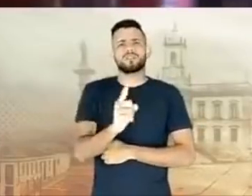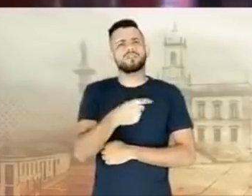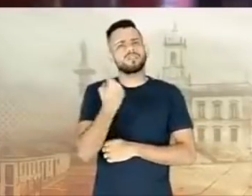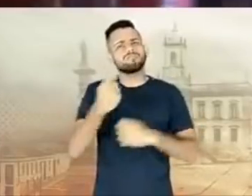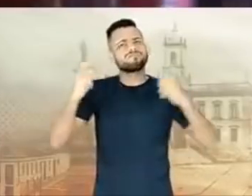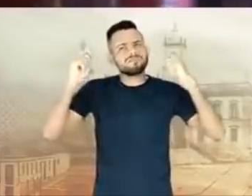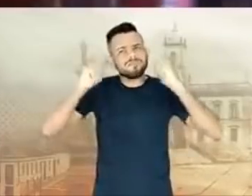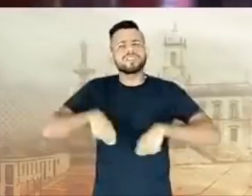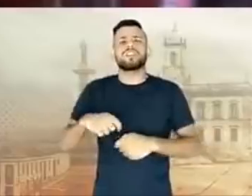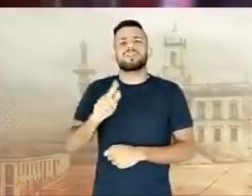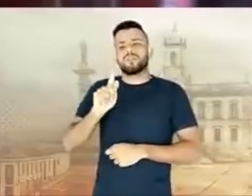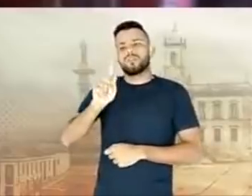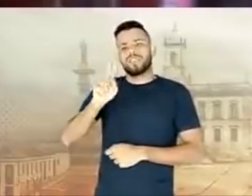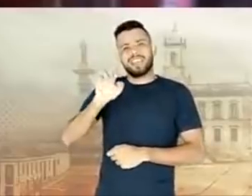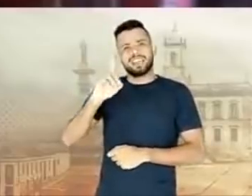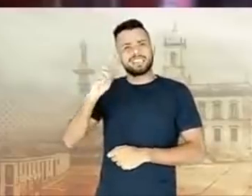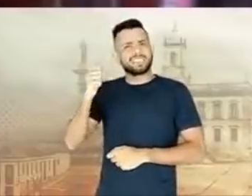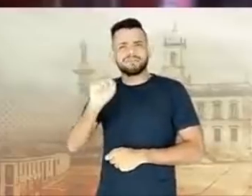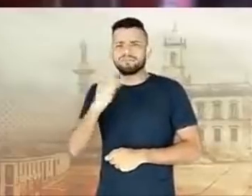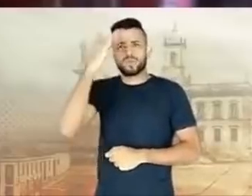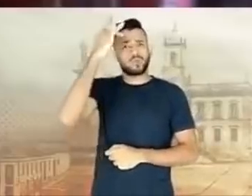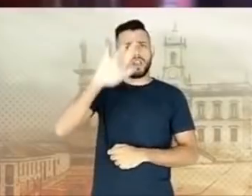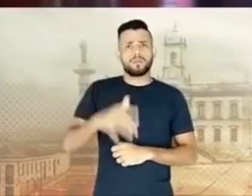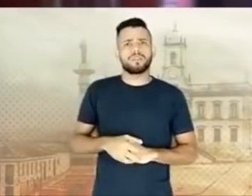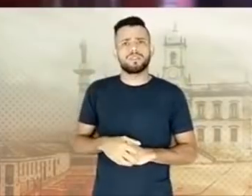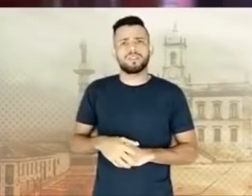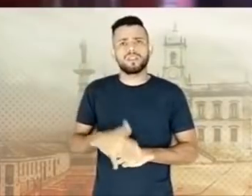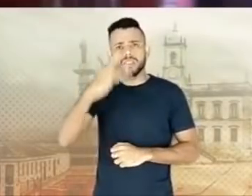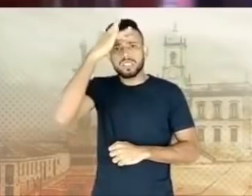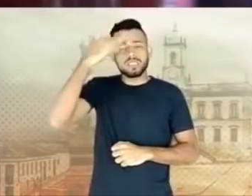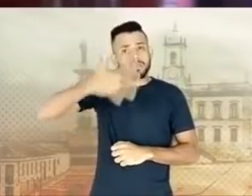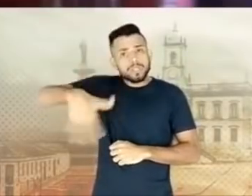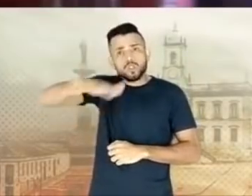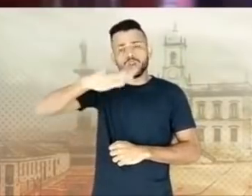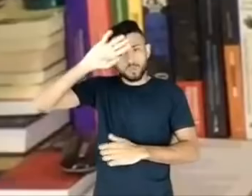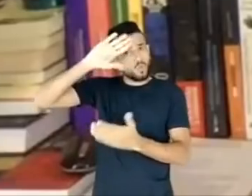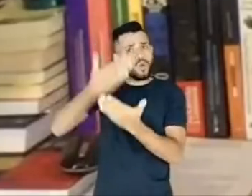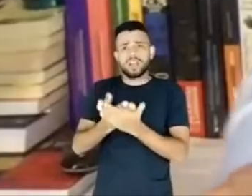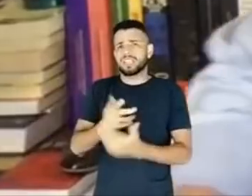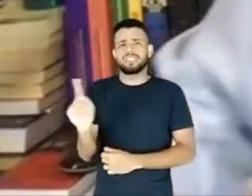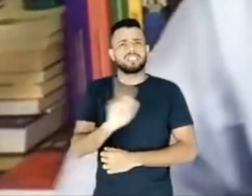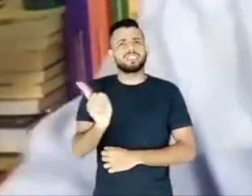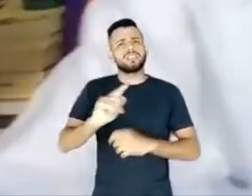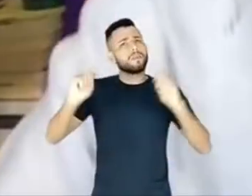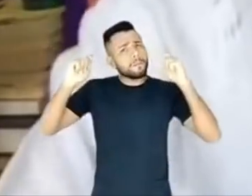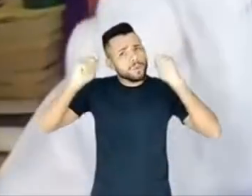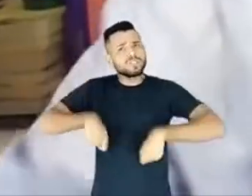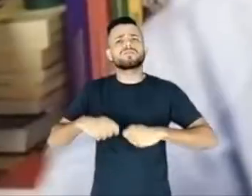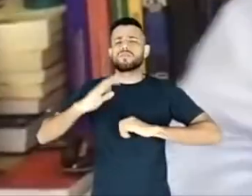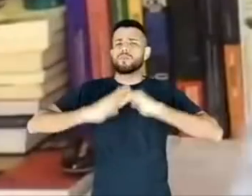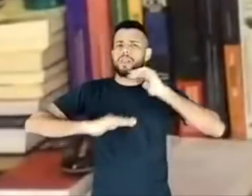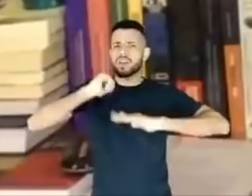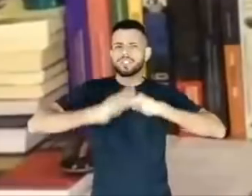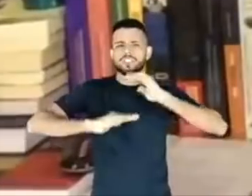tem. Nós temos a solução para o país que essa gente não acredita que seja possível colocar em prática, porque